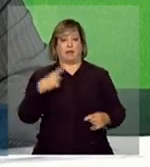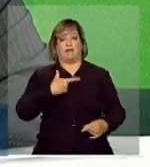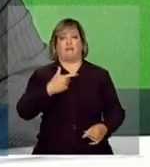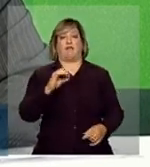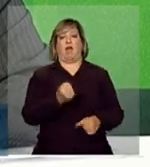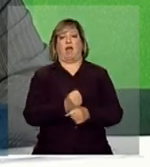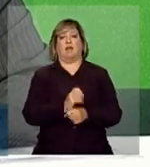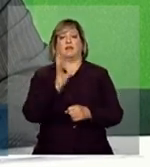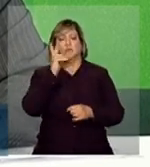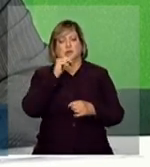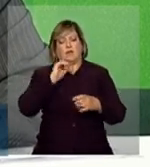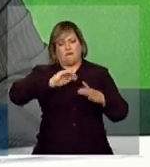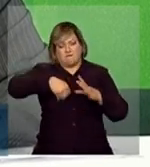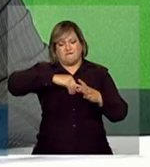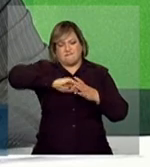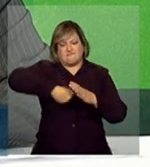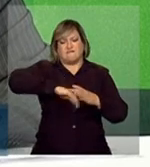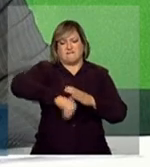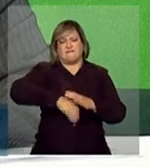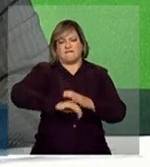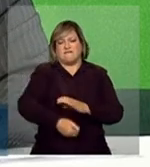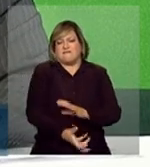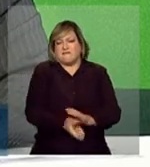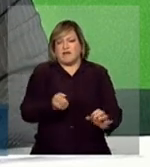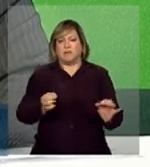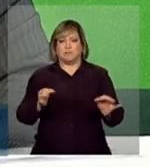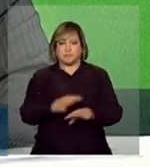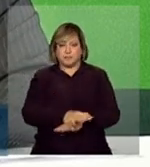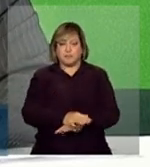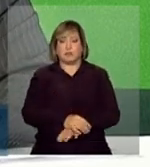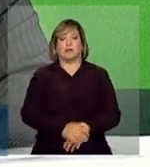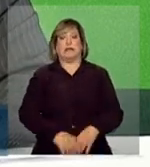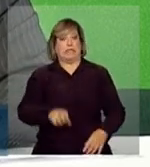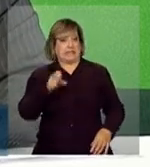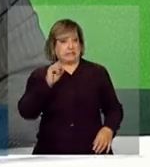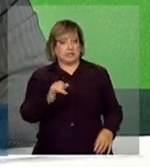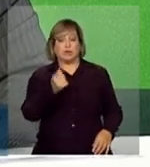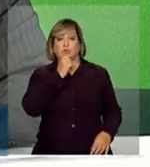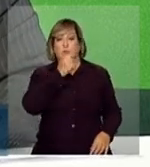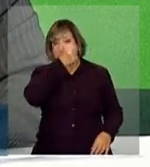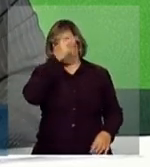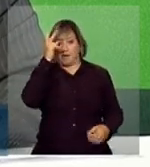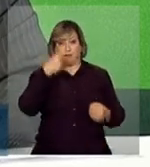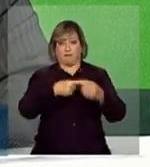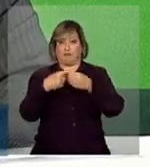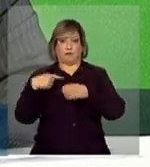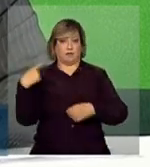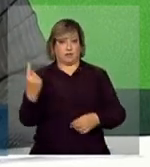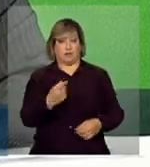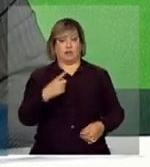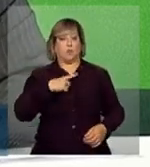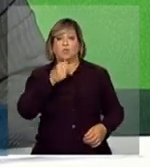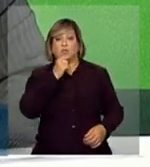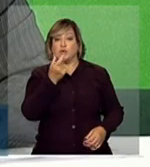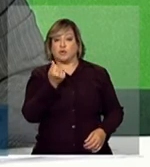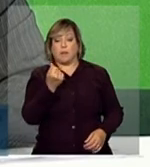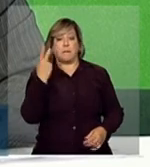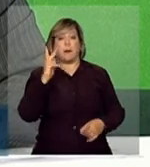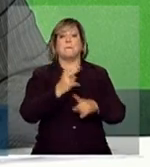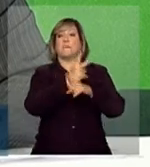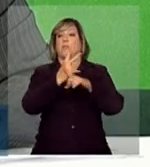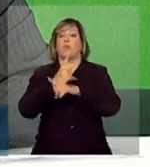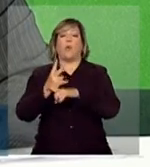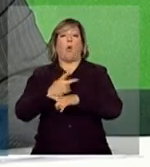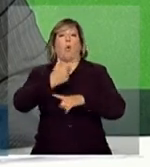uma geração de pessoas naquele local e se você não tiver recurso, se as prefeituras não tiverem recurso para buscar